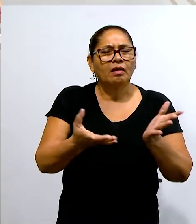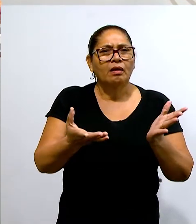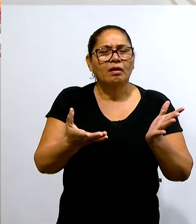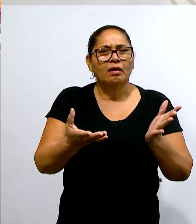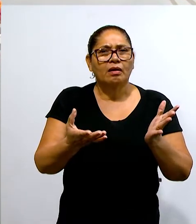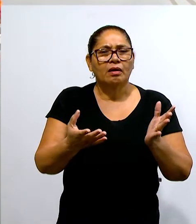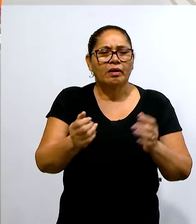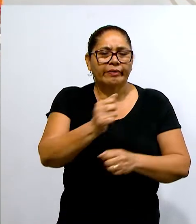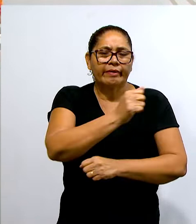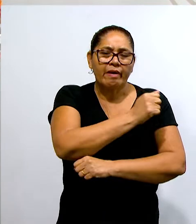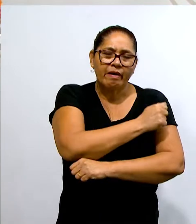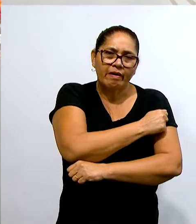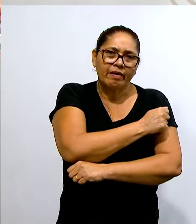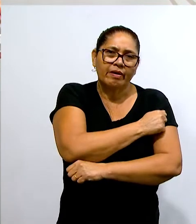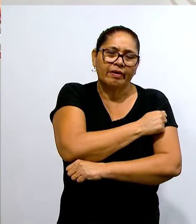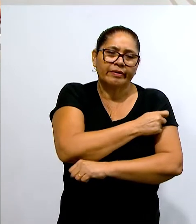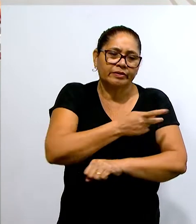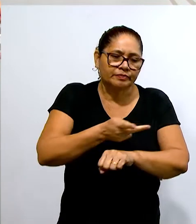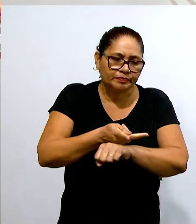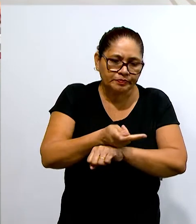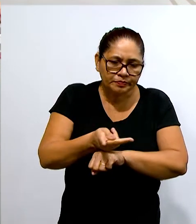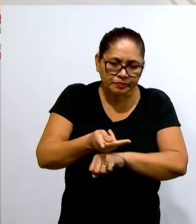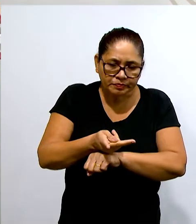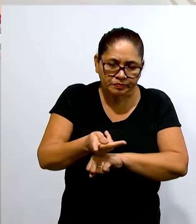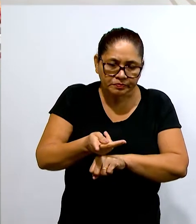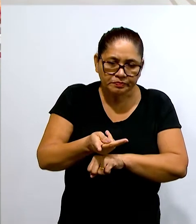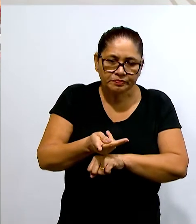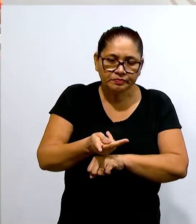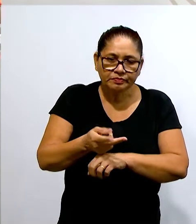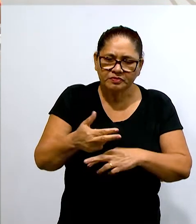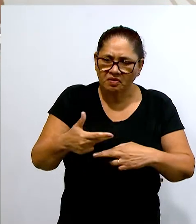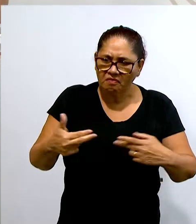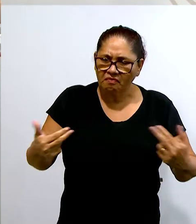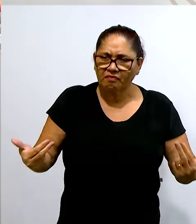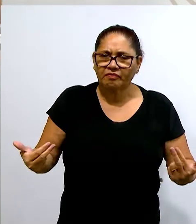que o aluno busque diversos